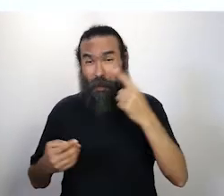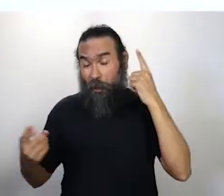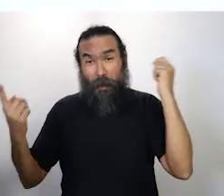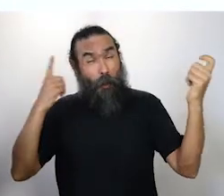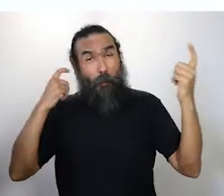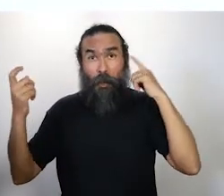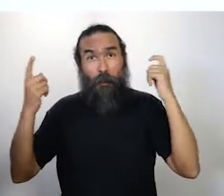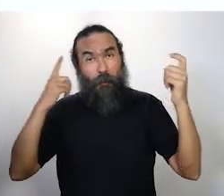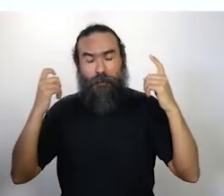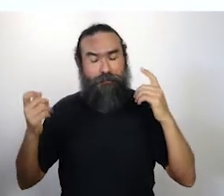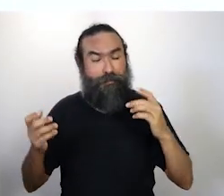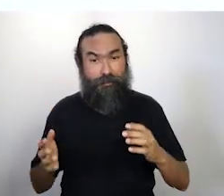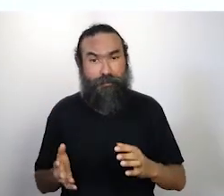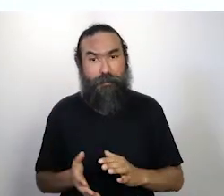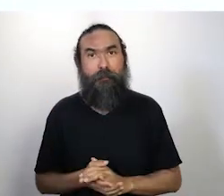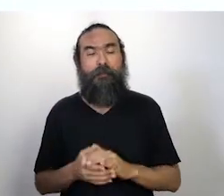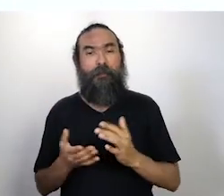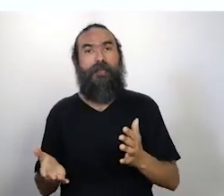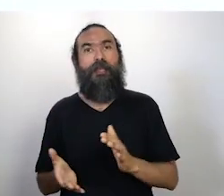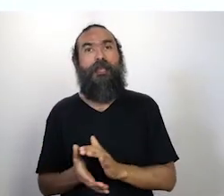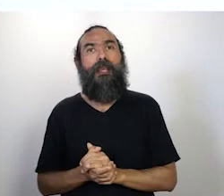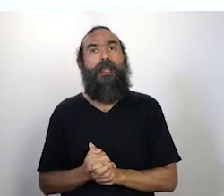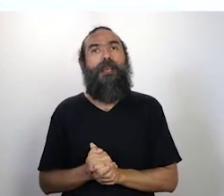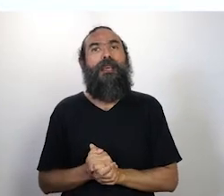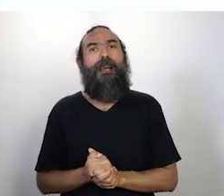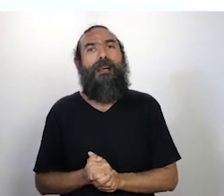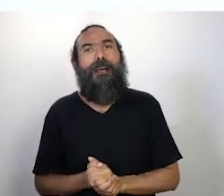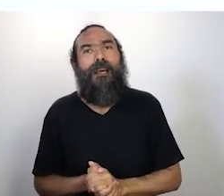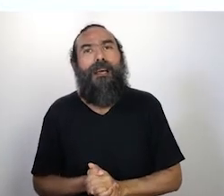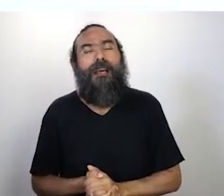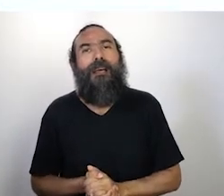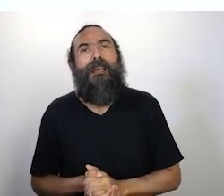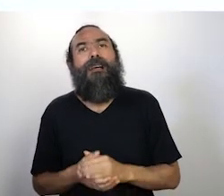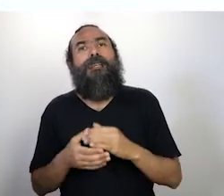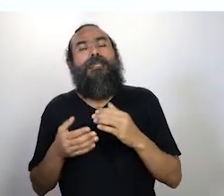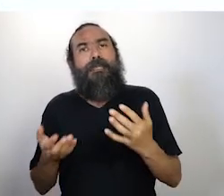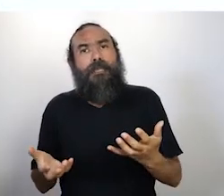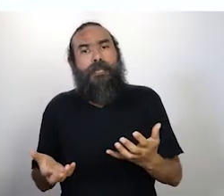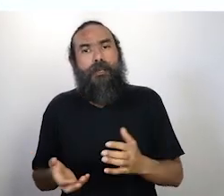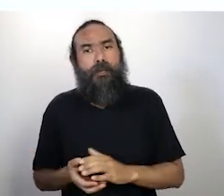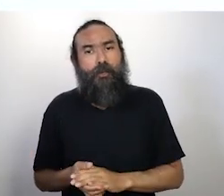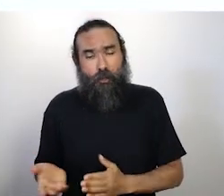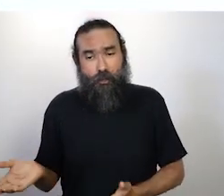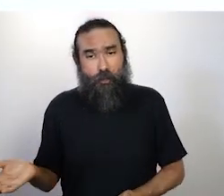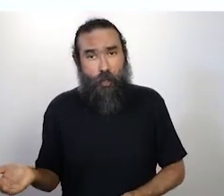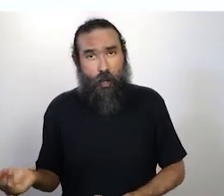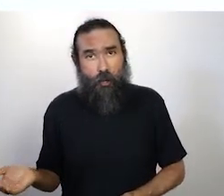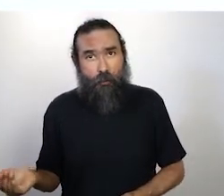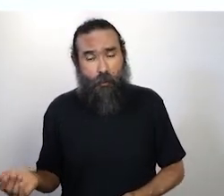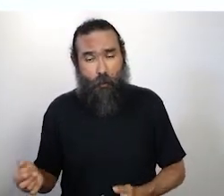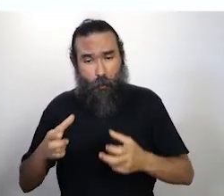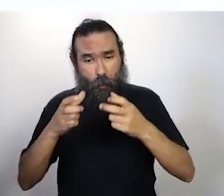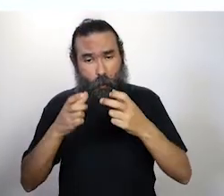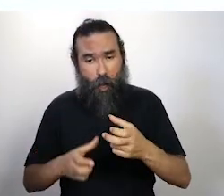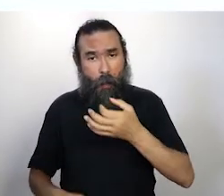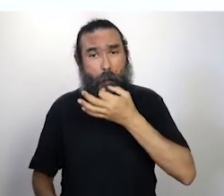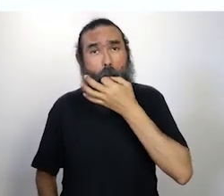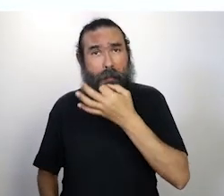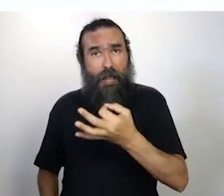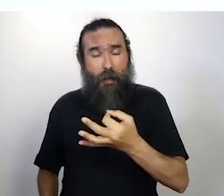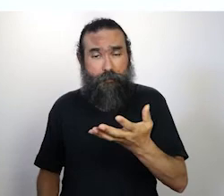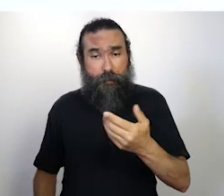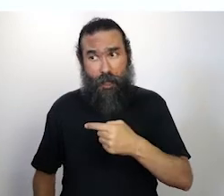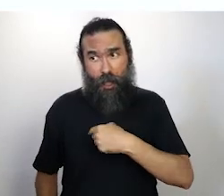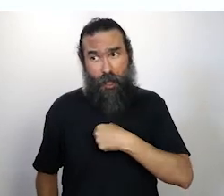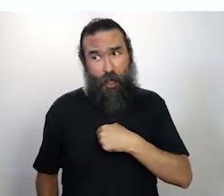mas qual é o lugar de fala dos jovens, né? Eu sou uma jovem